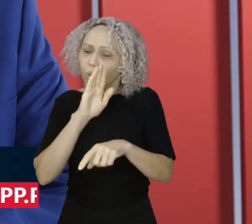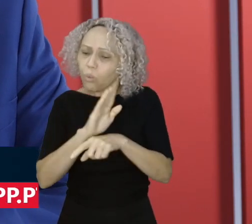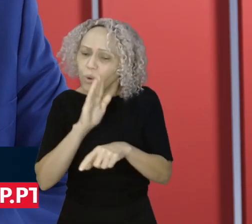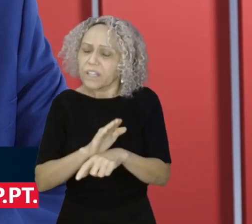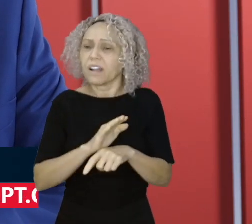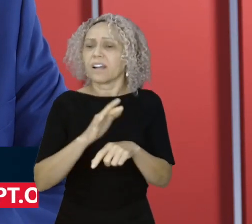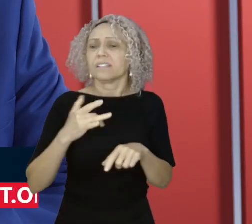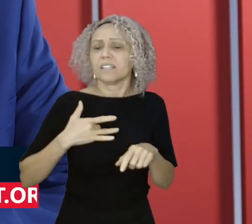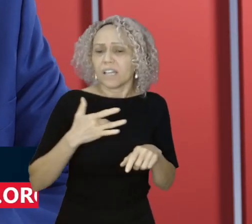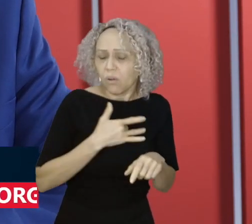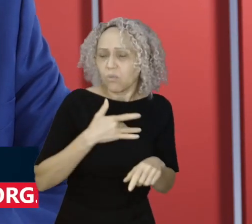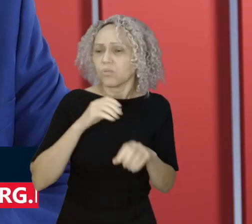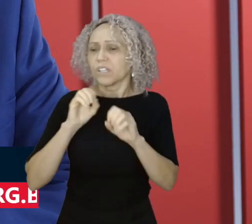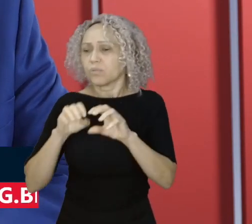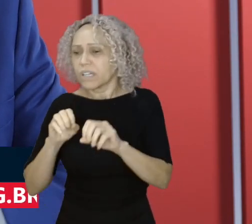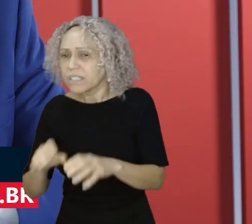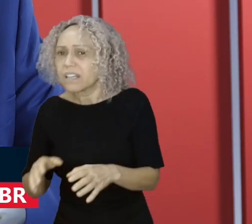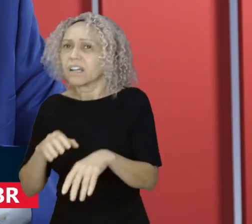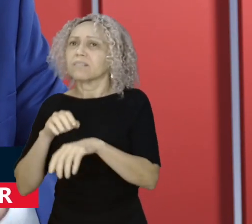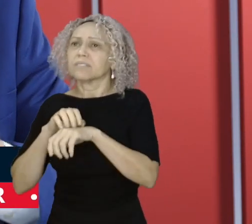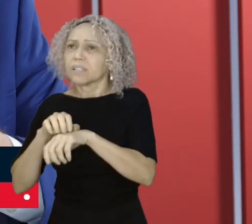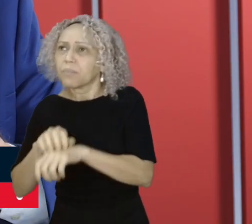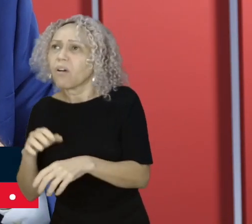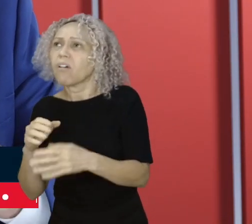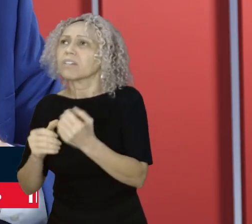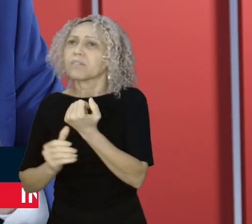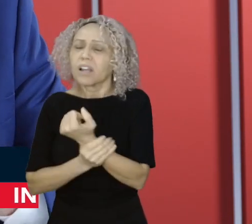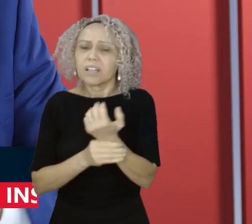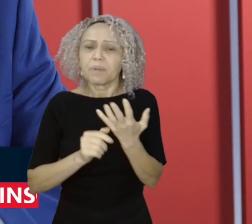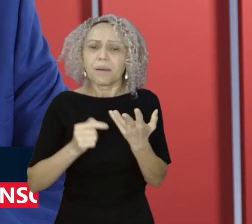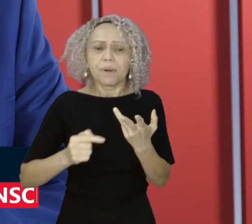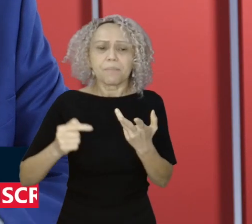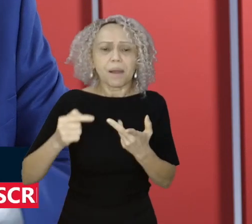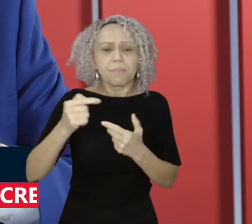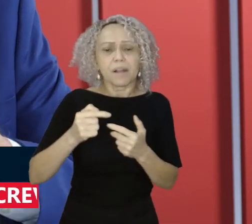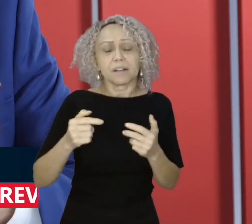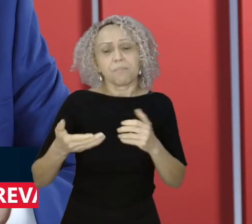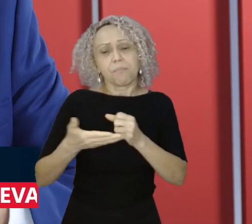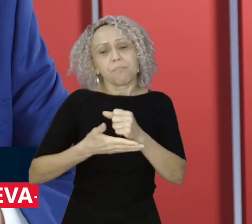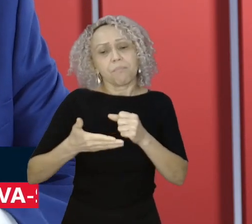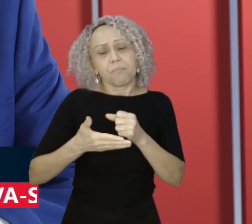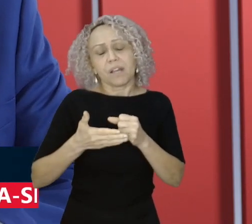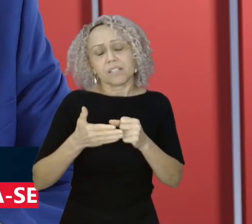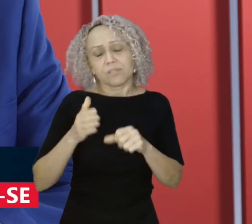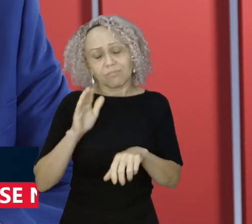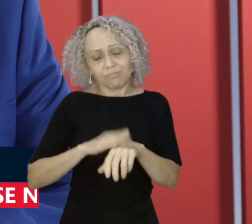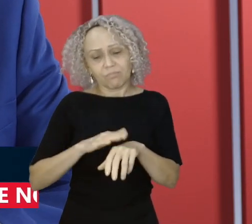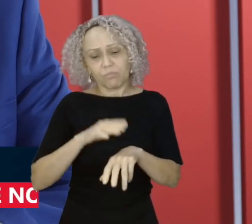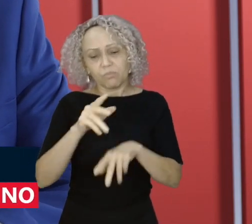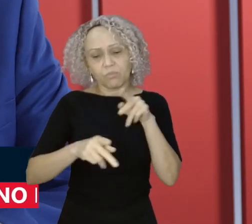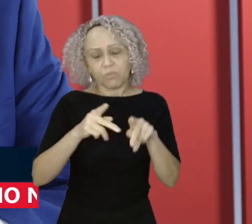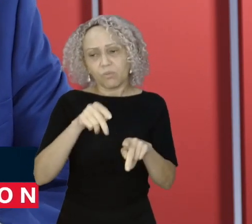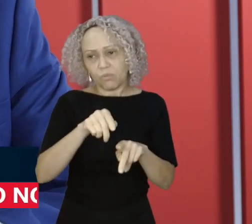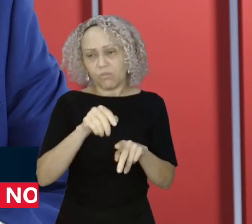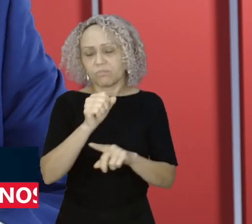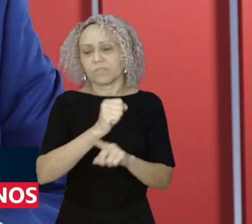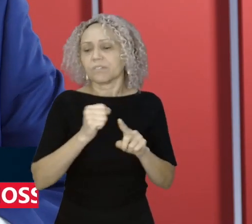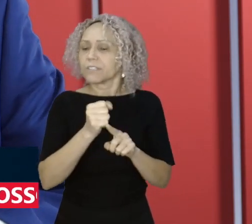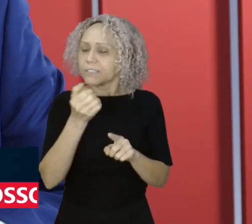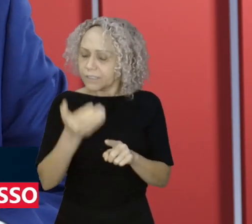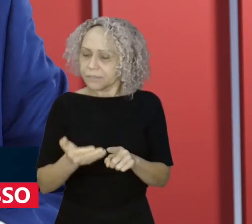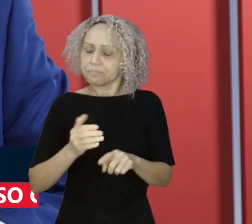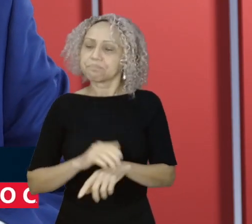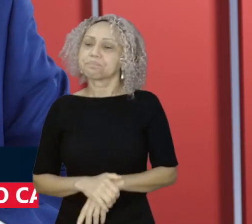dos Trabalhadores entendemos com muita firmeza e com muita certeza, e desde a nossa